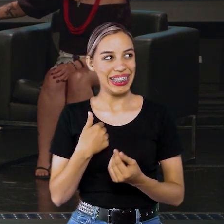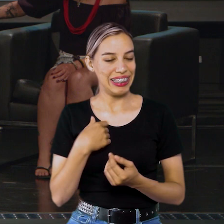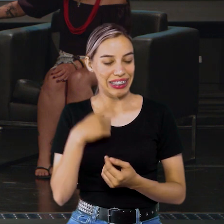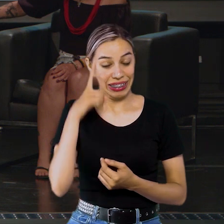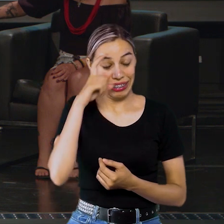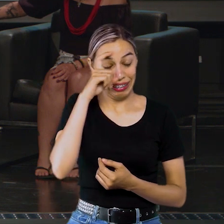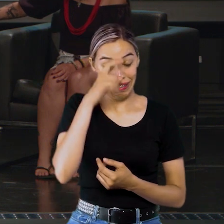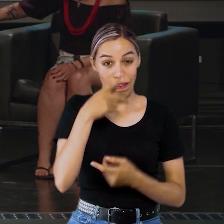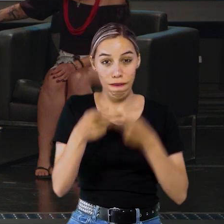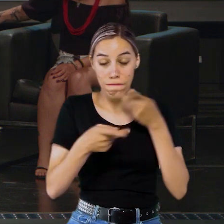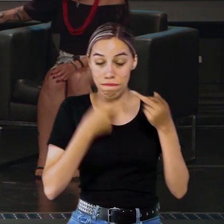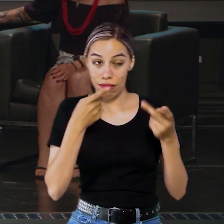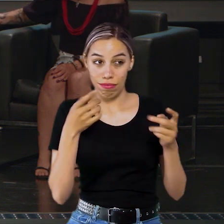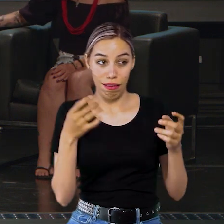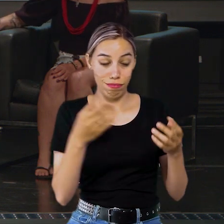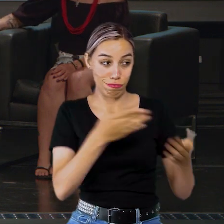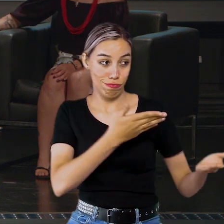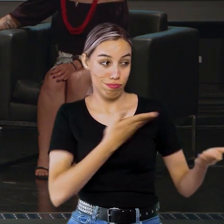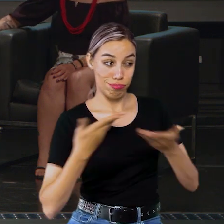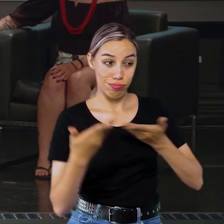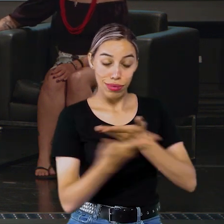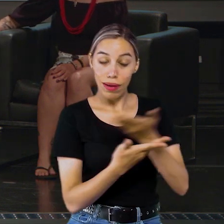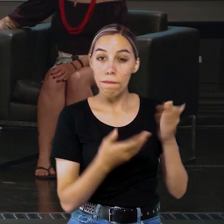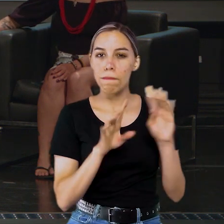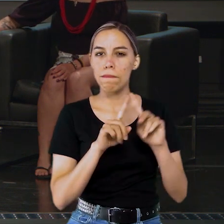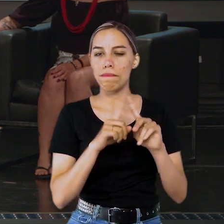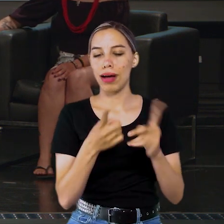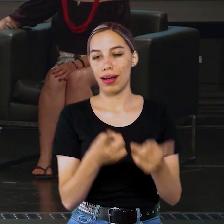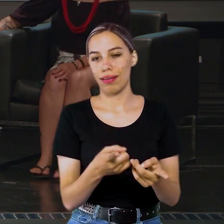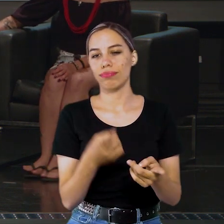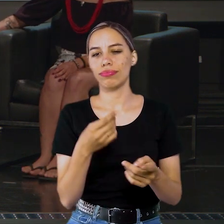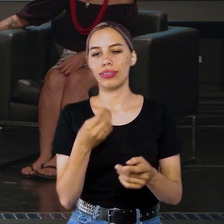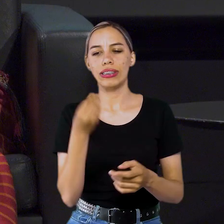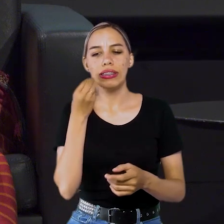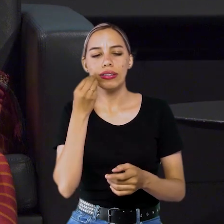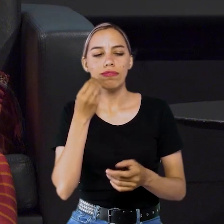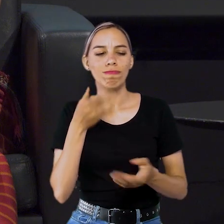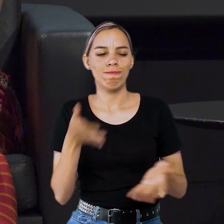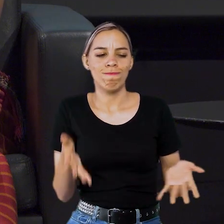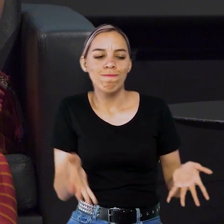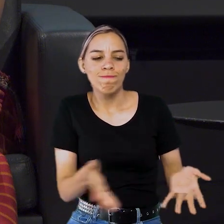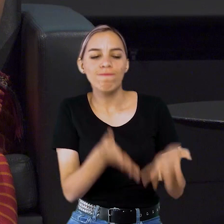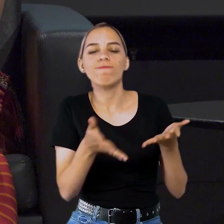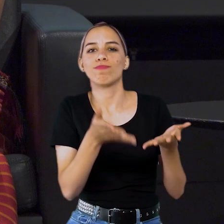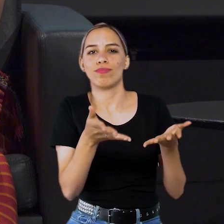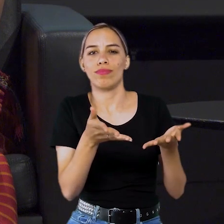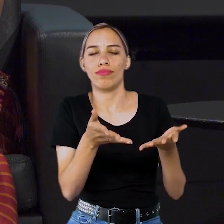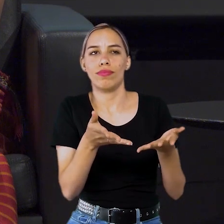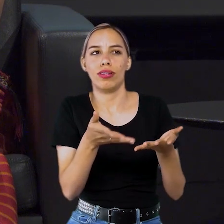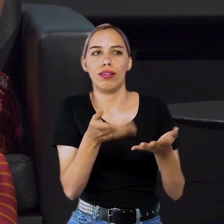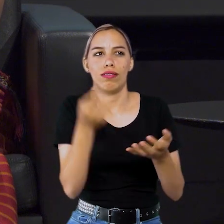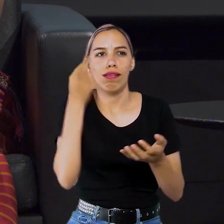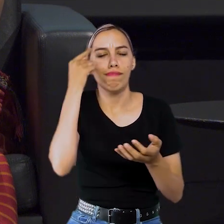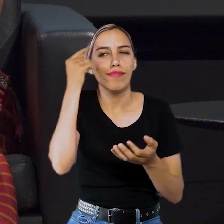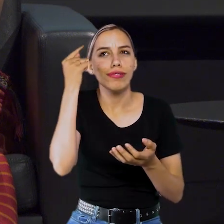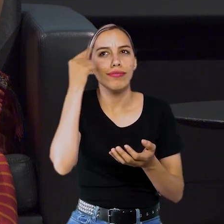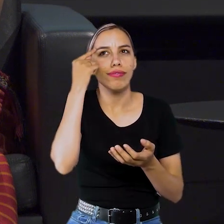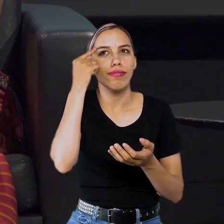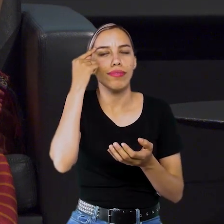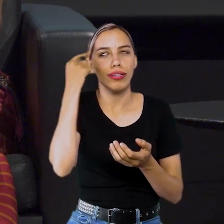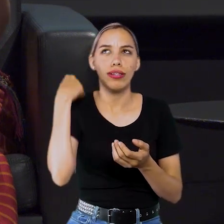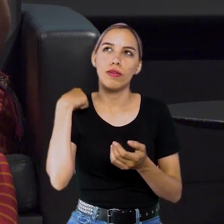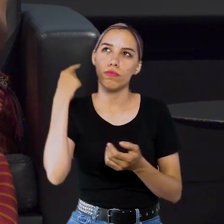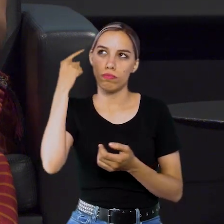fazer mediação, confesso, mas eu vou provocar um pouco no sentido de um pensamento que eu